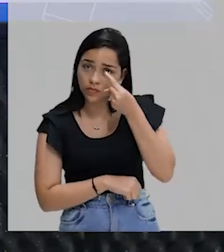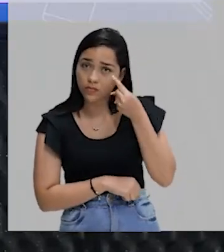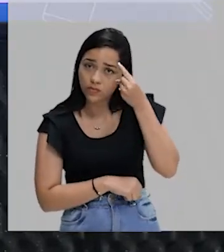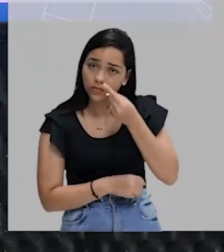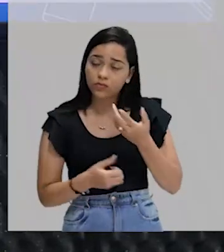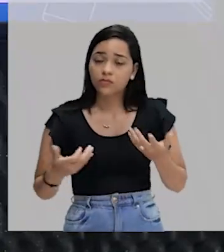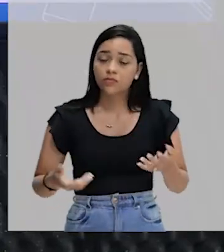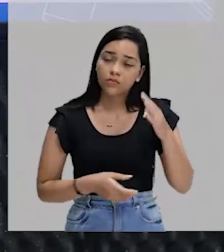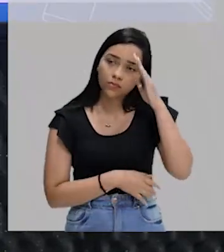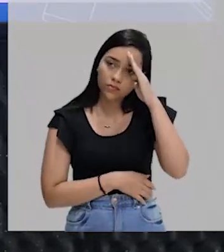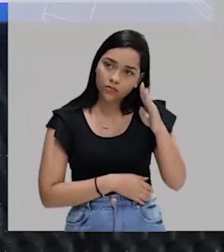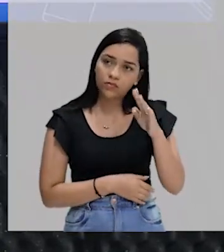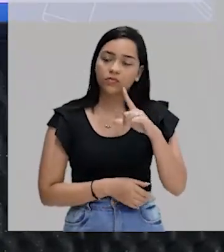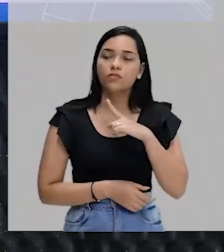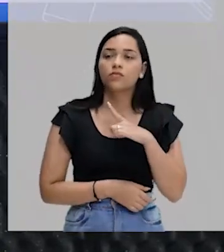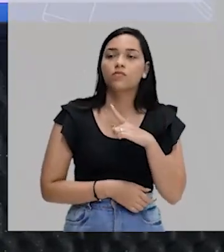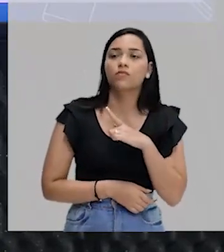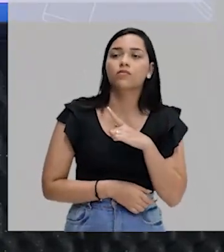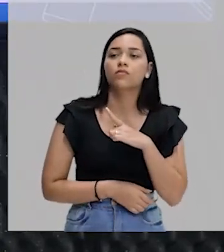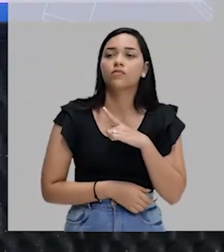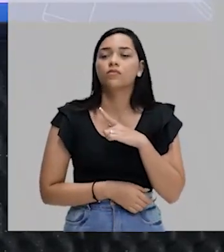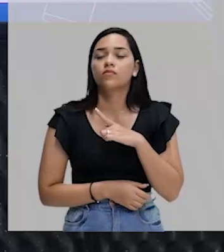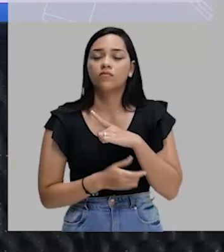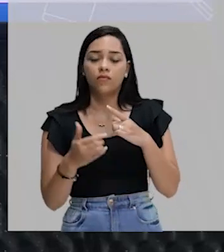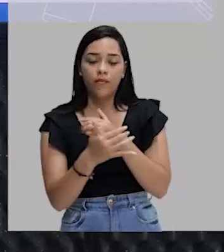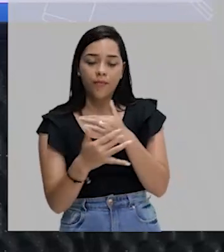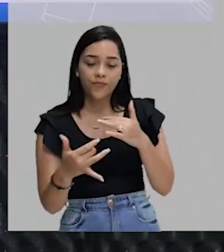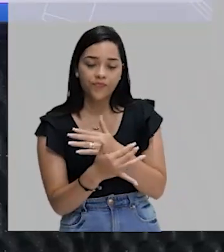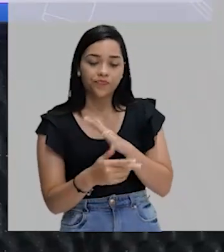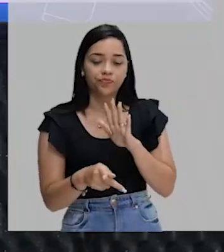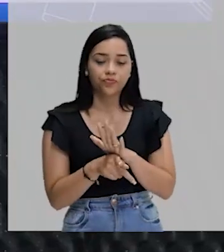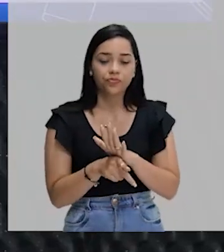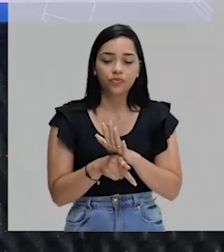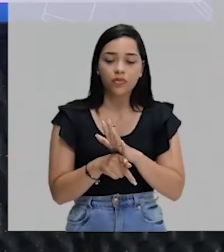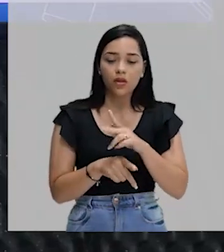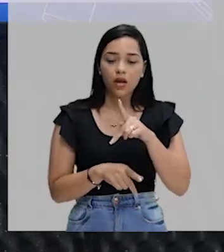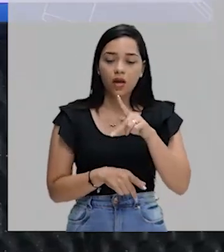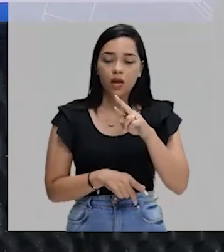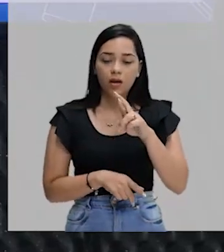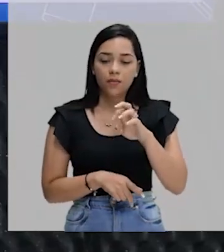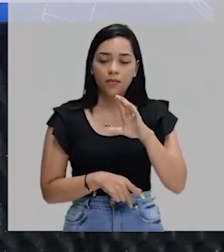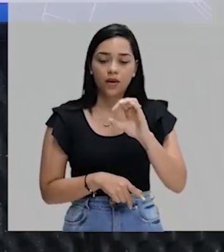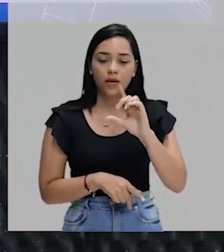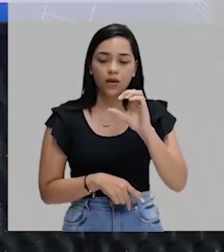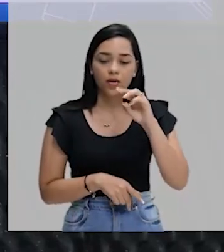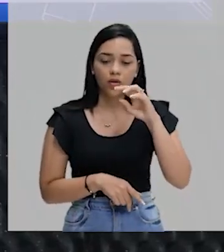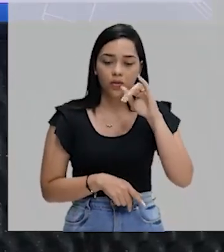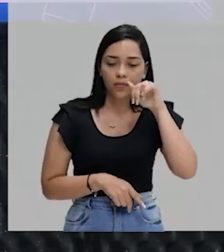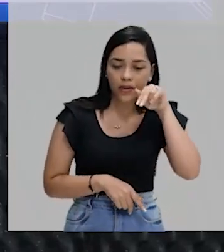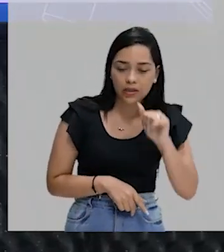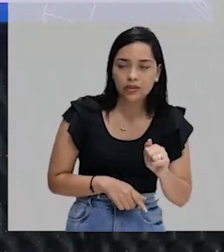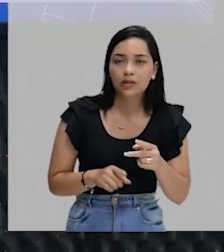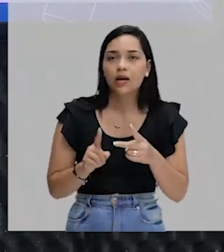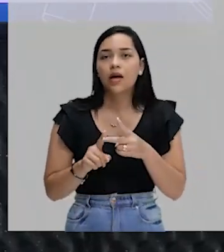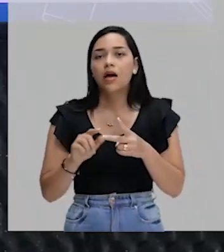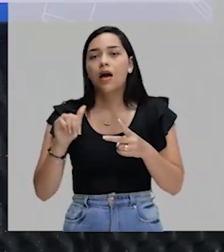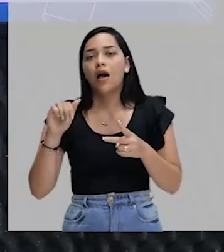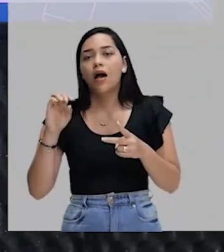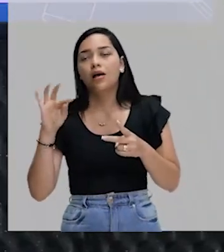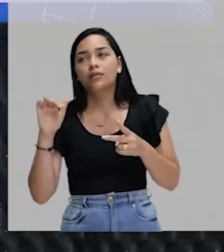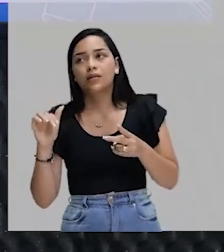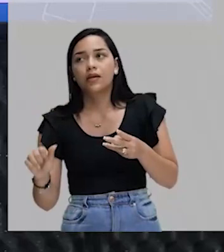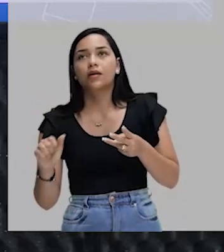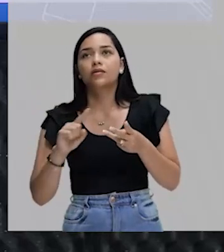né, principalmente ali das chamadas civilizações da América pré-colombiana, astecas, maias e incas, como aqui também